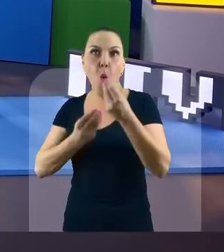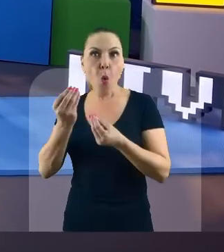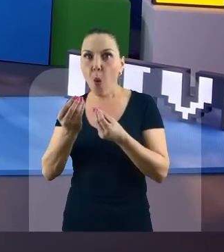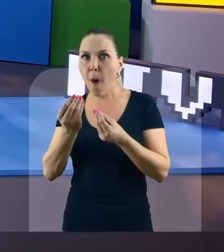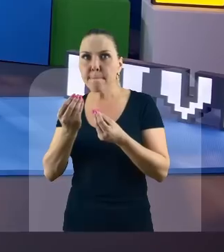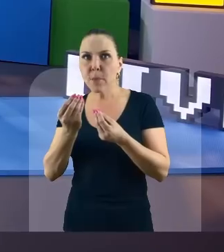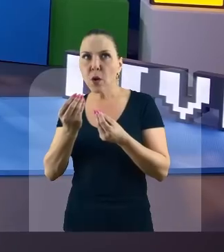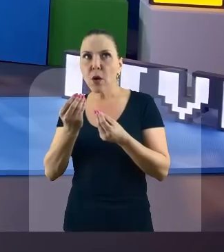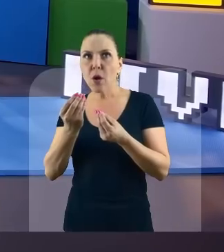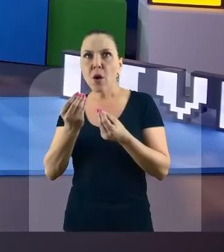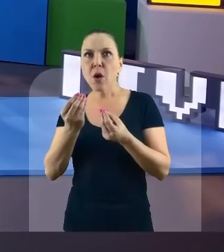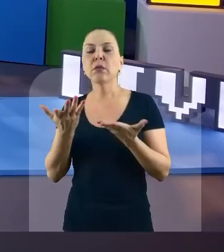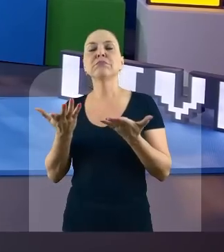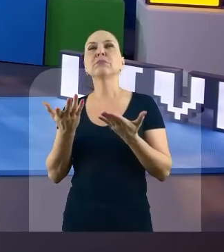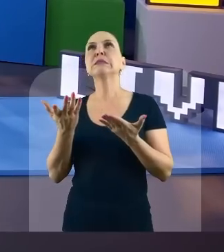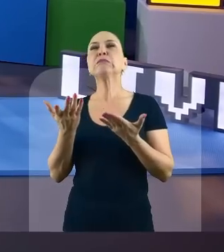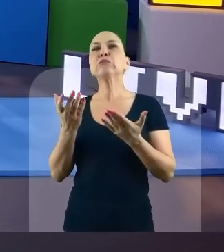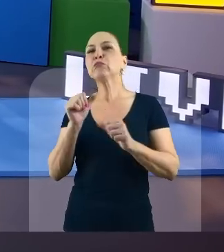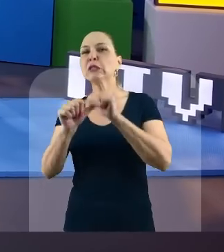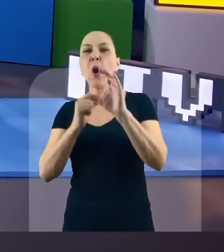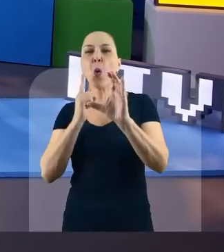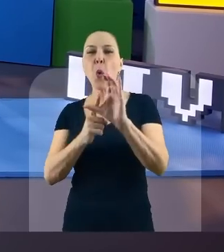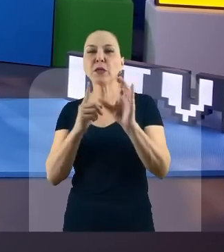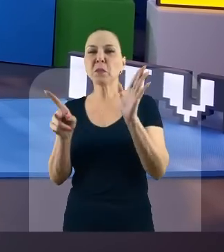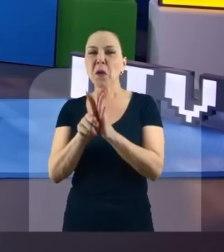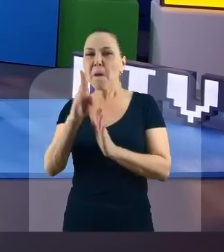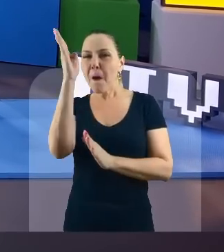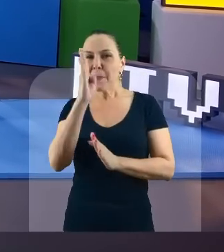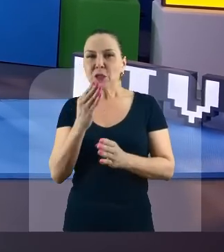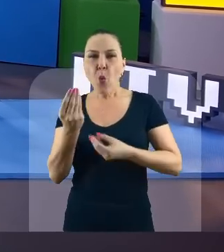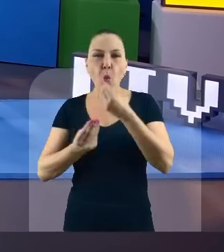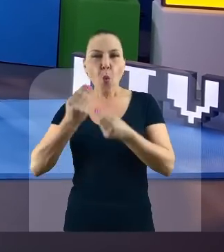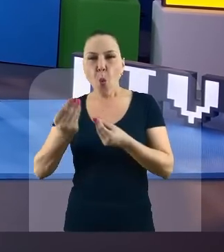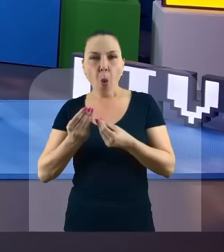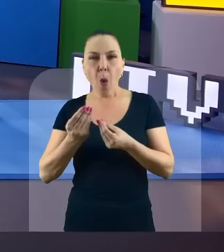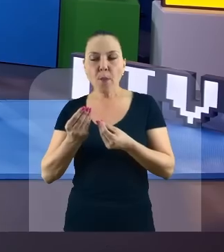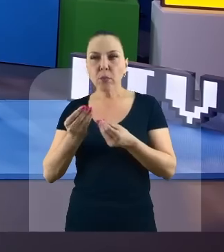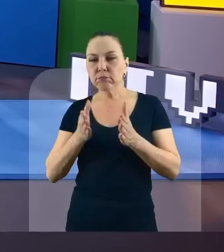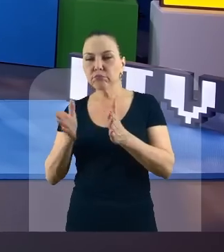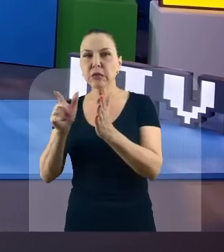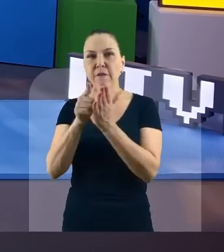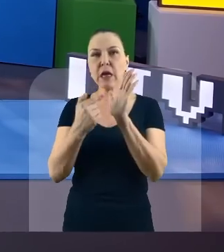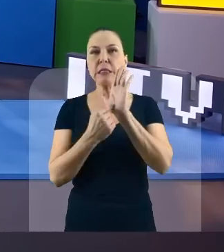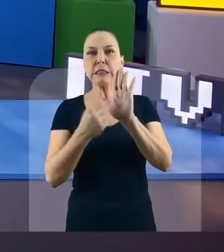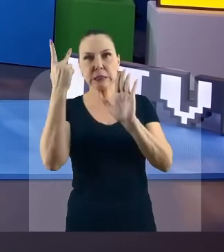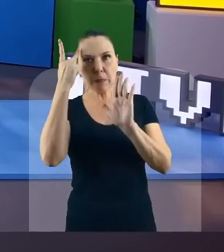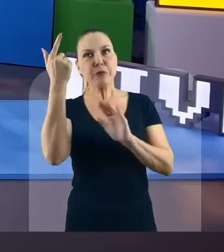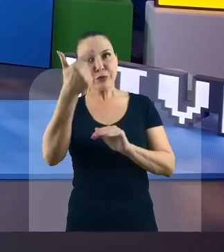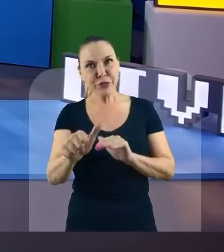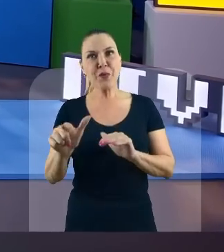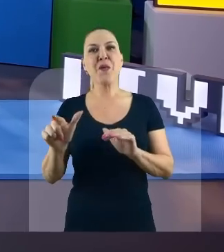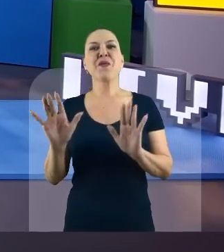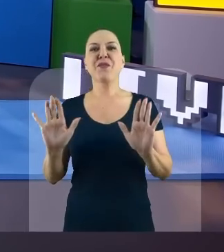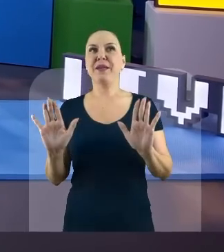o caminho para nós conseguir remediar o comunismo no Brasil através do Foro de São Paulo que está nos cercando novamente.